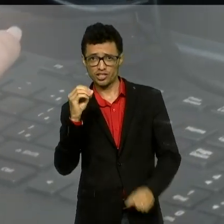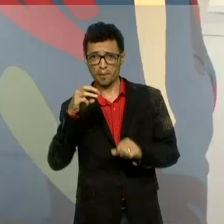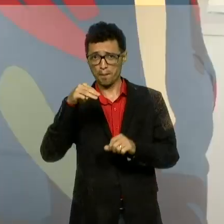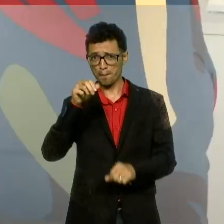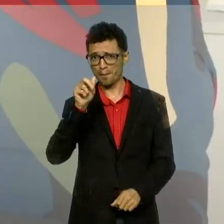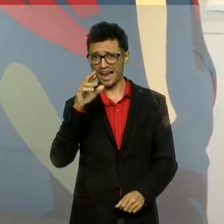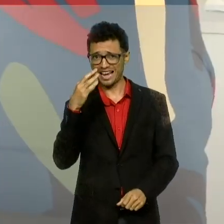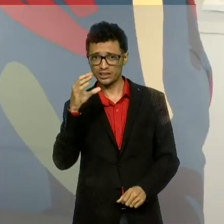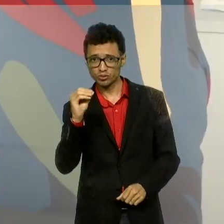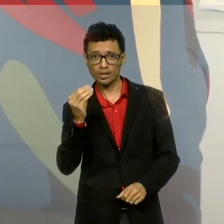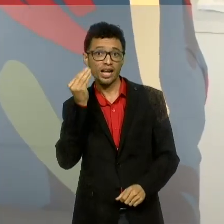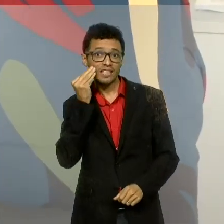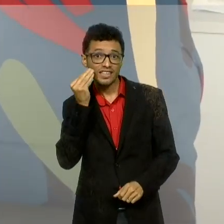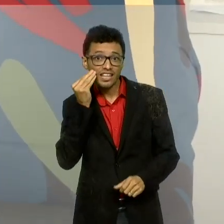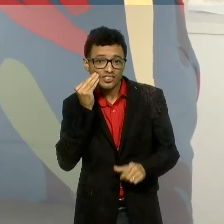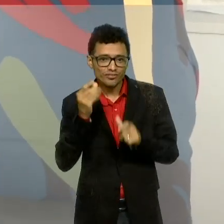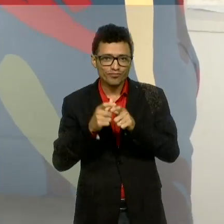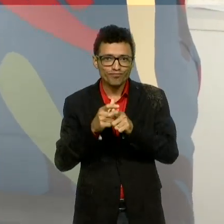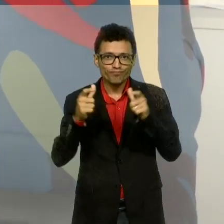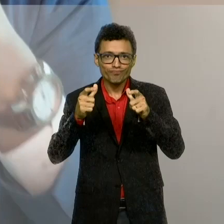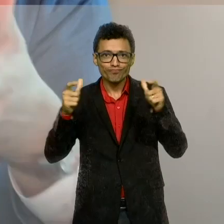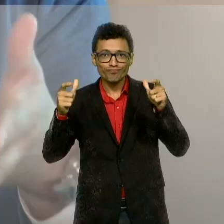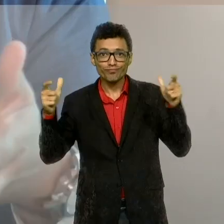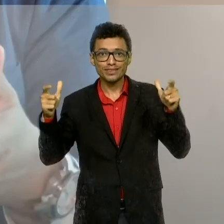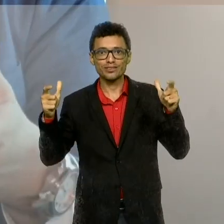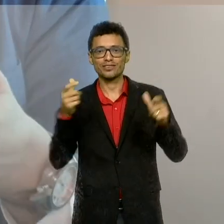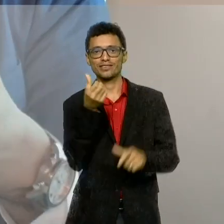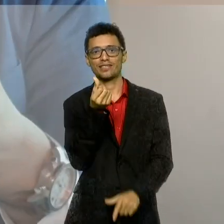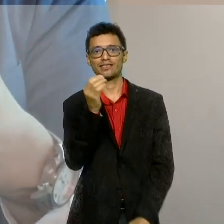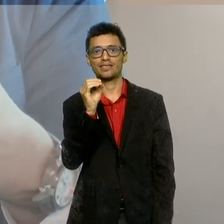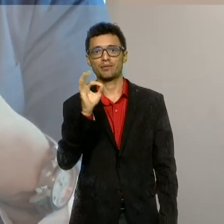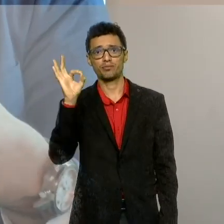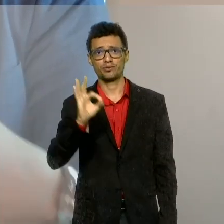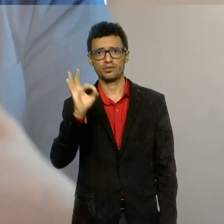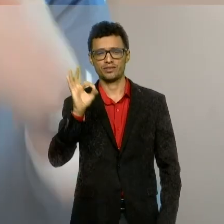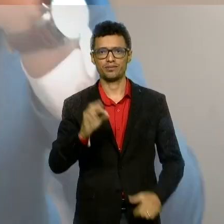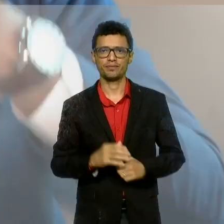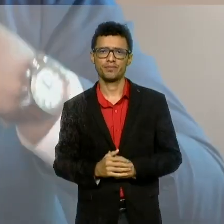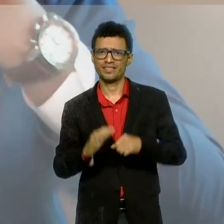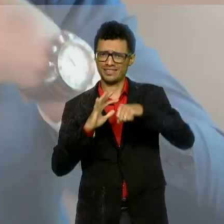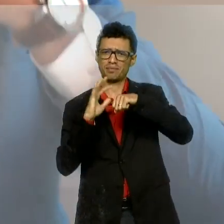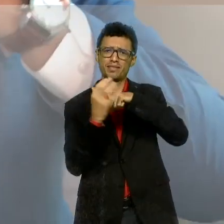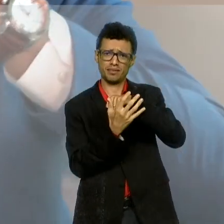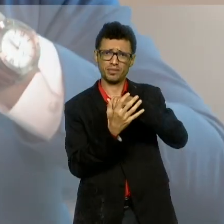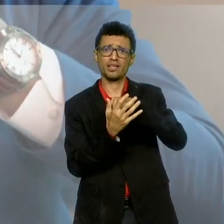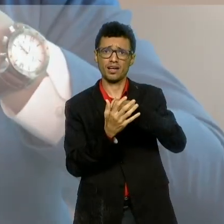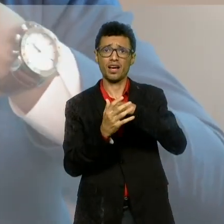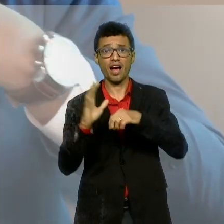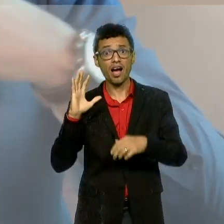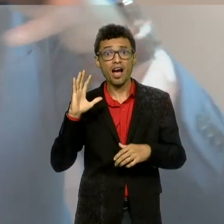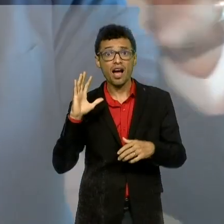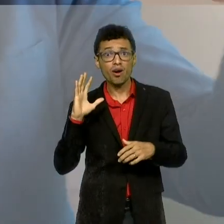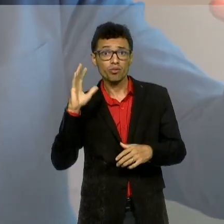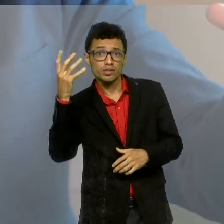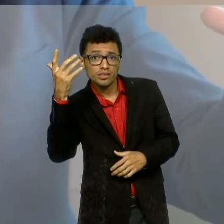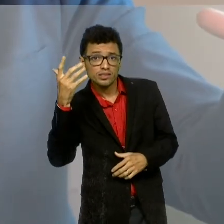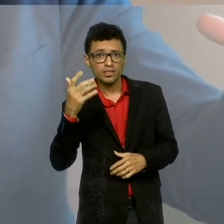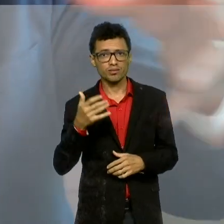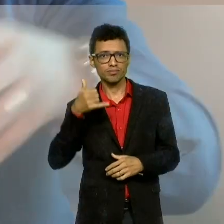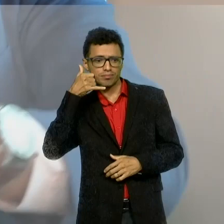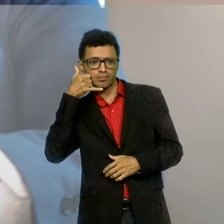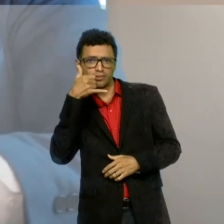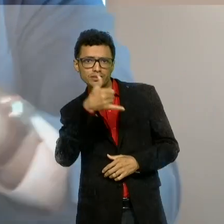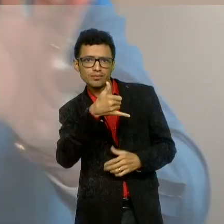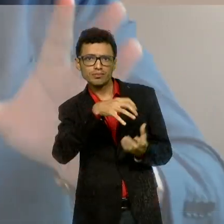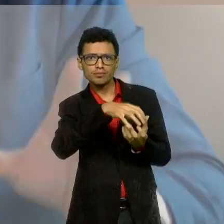idosos aumentaram 60% então na pandemia aconteceu muito do do Idoso receber a ligação e